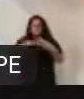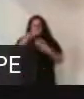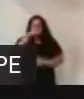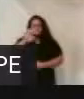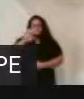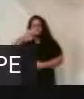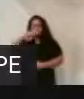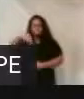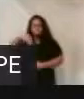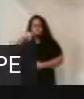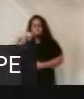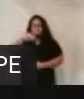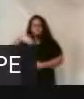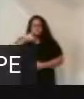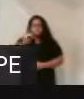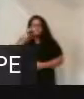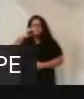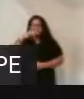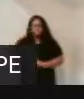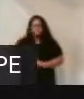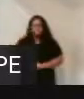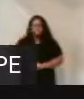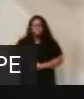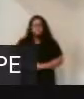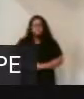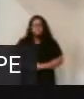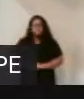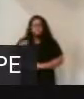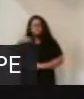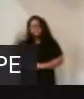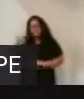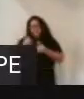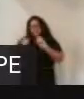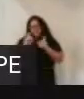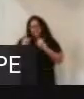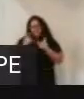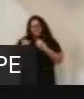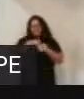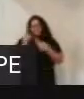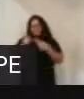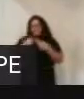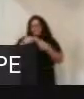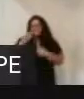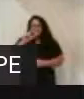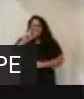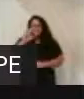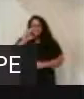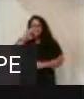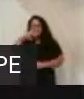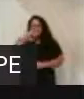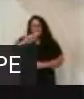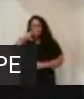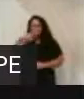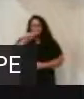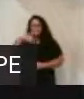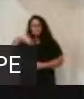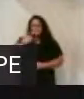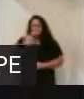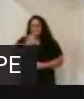da Central de Custódia e Logística Reversa, e os debatedores Alexandre Gaio e Áurea Emília Bezerra, dois queridíssimos